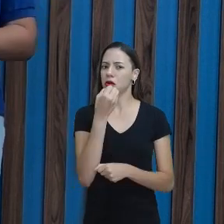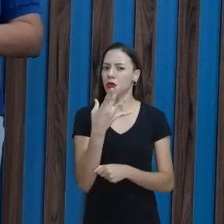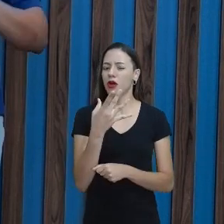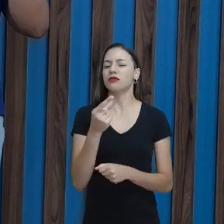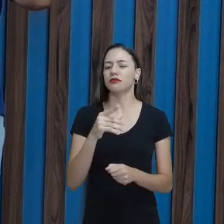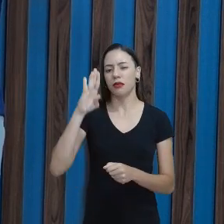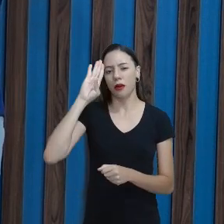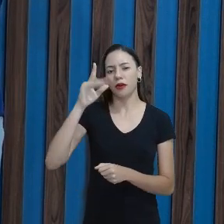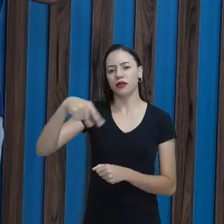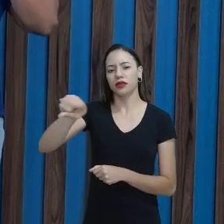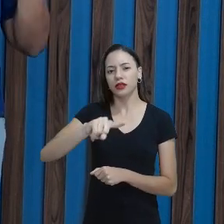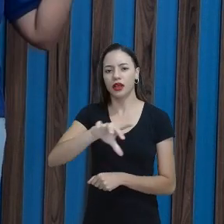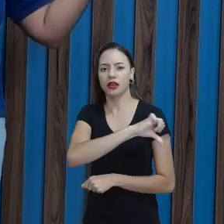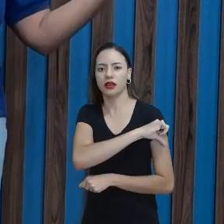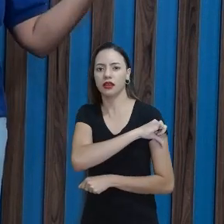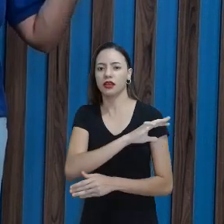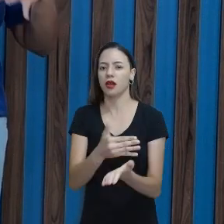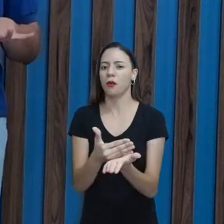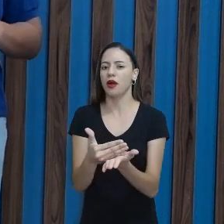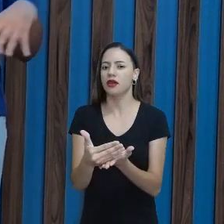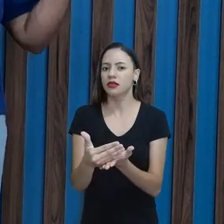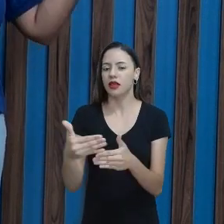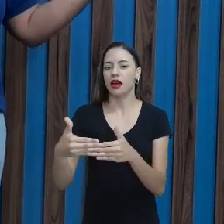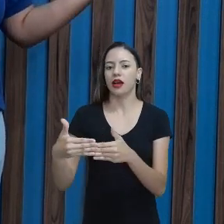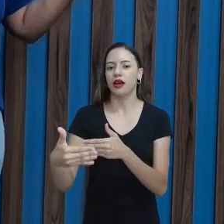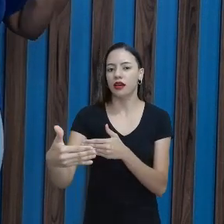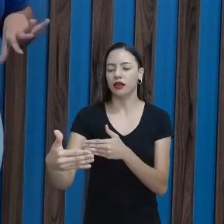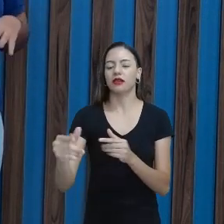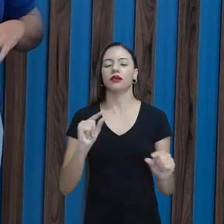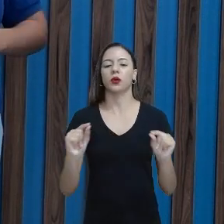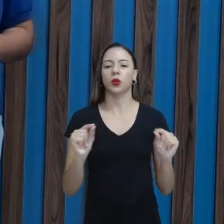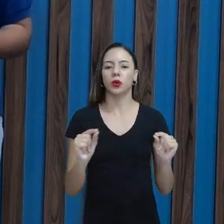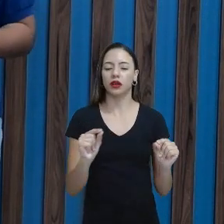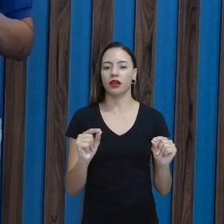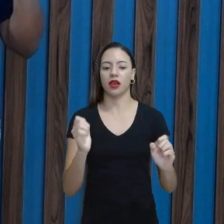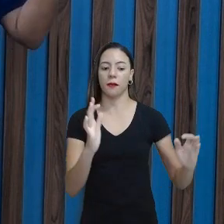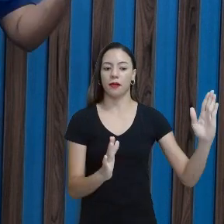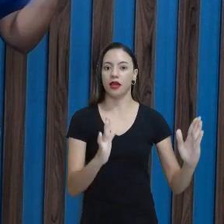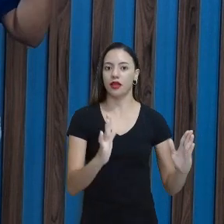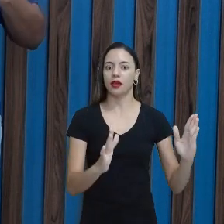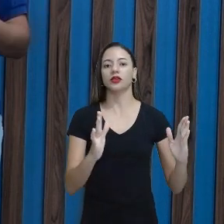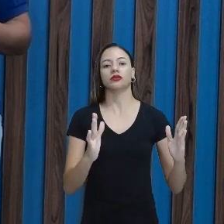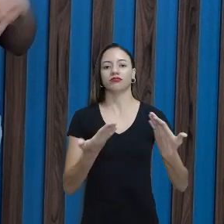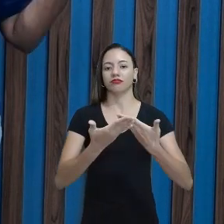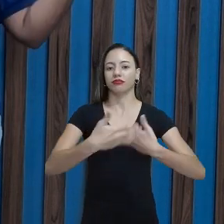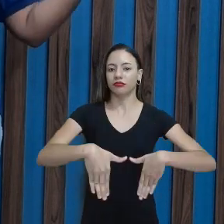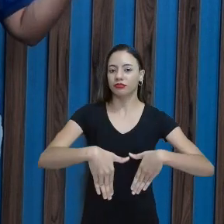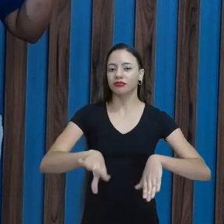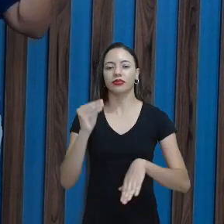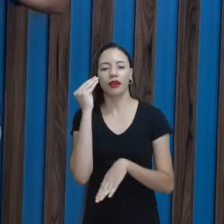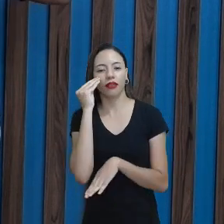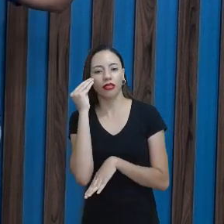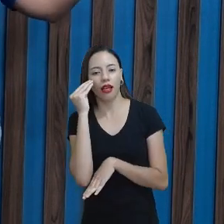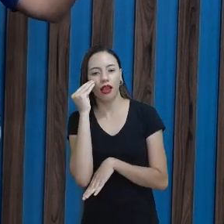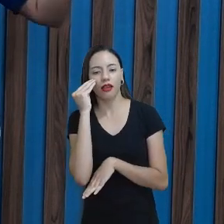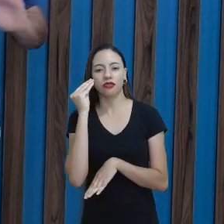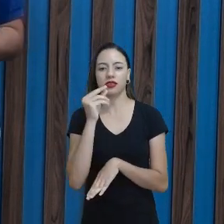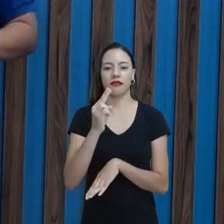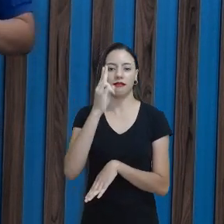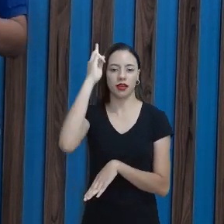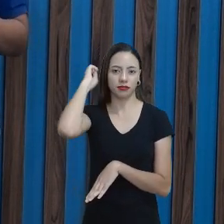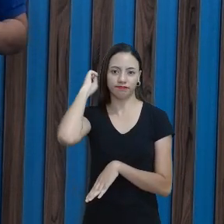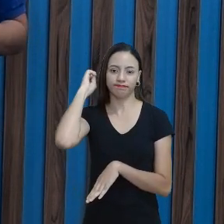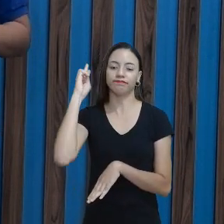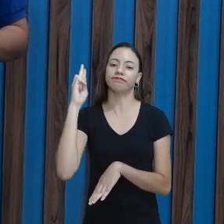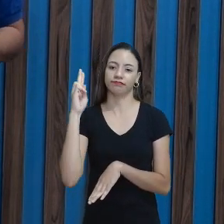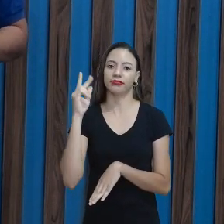estão começando, que vão começar, né, a ingressar nesse período de provas, de testes, de vestibulares